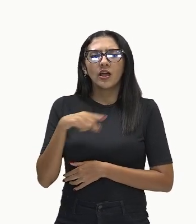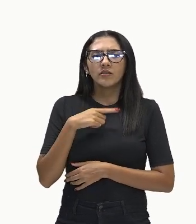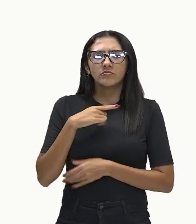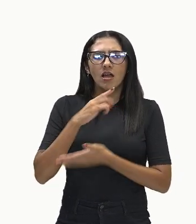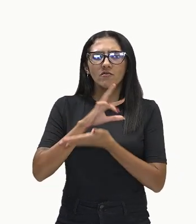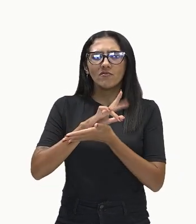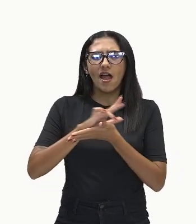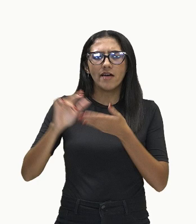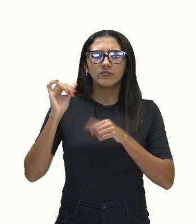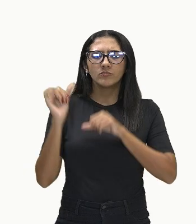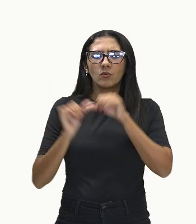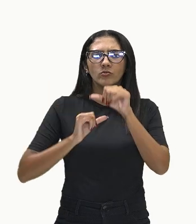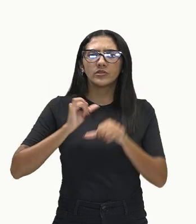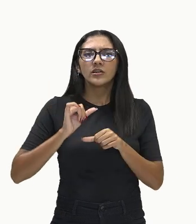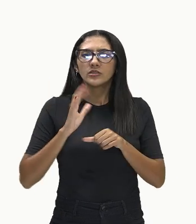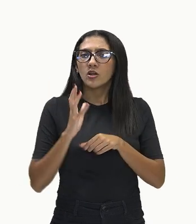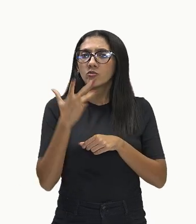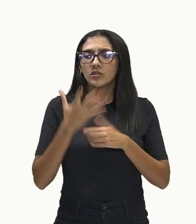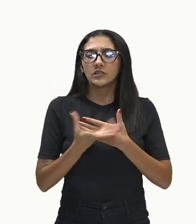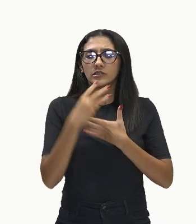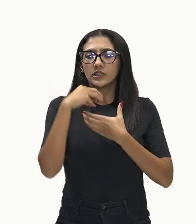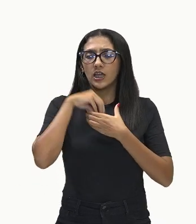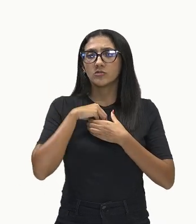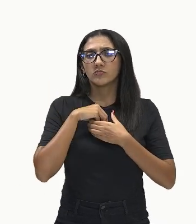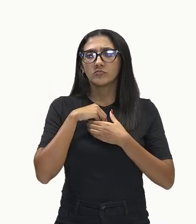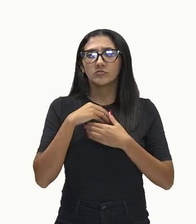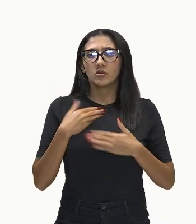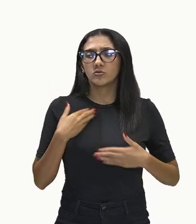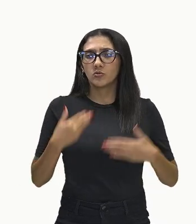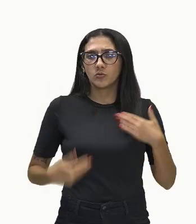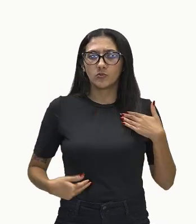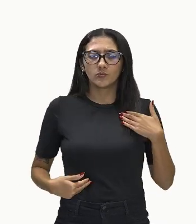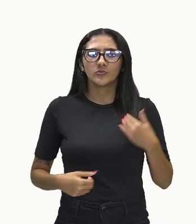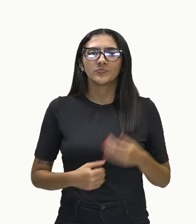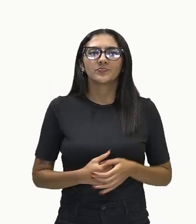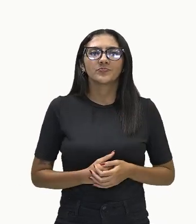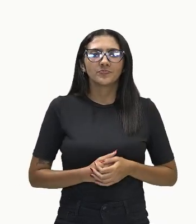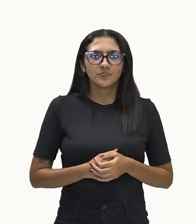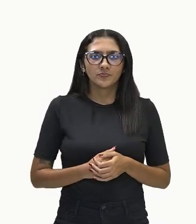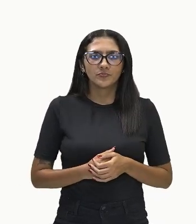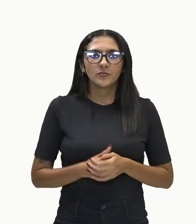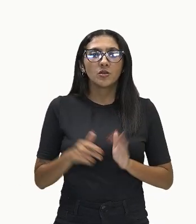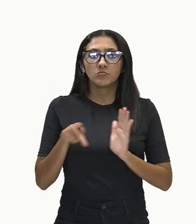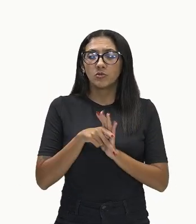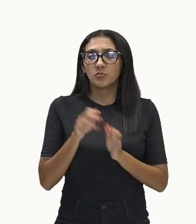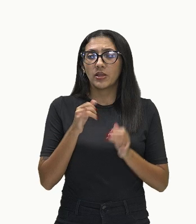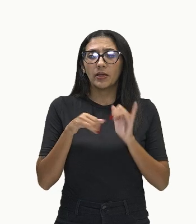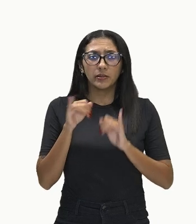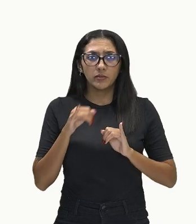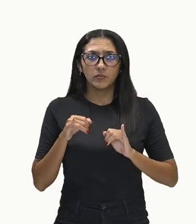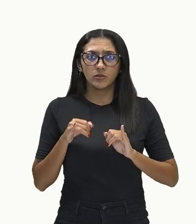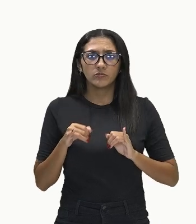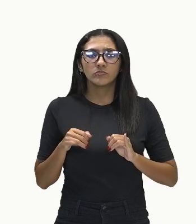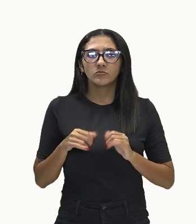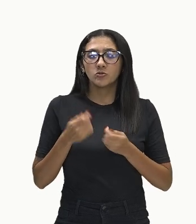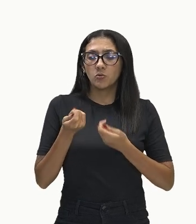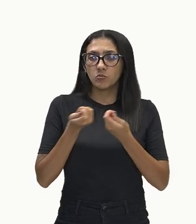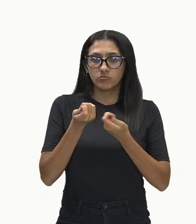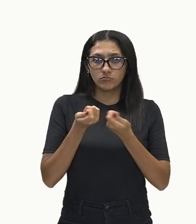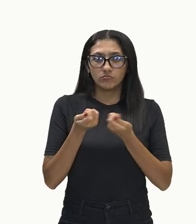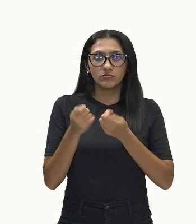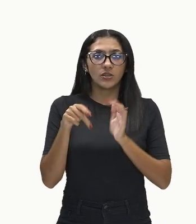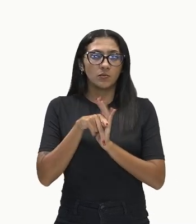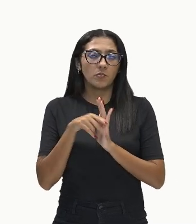que ocorrem no organismo. Essas reações são reações químicas de controle